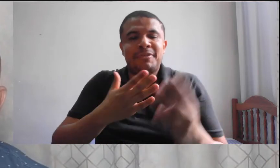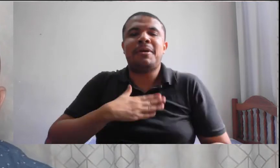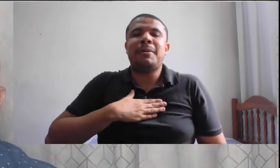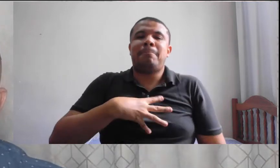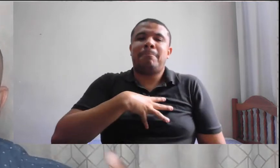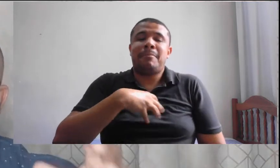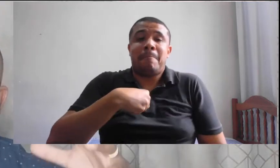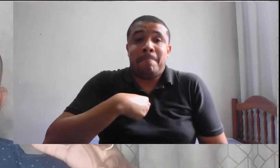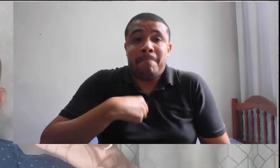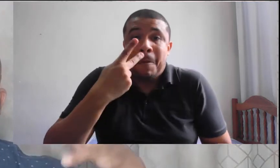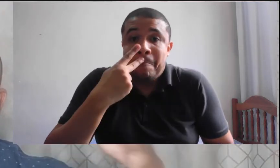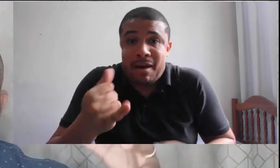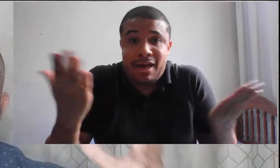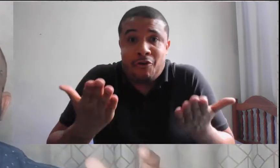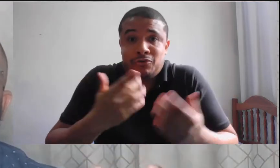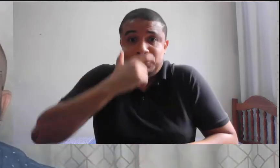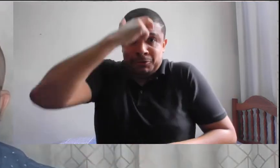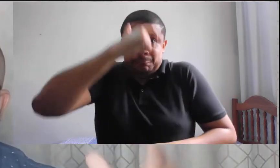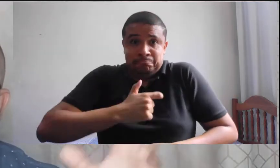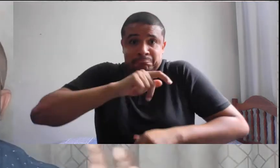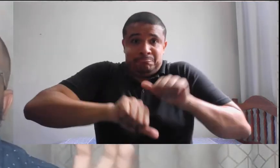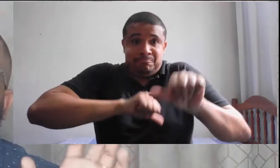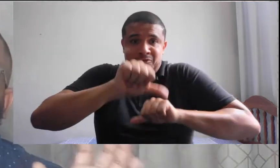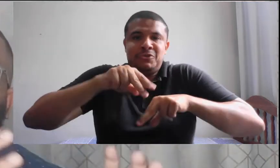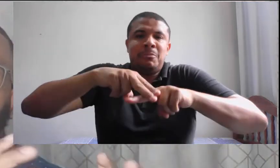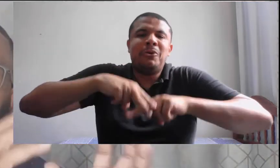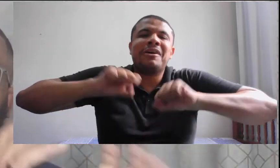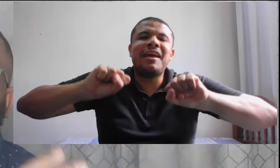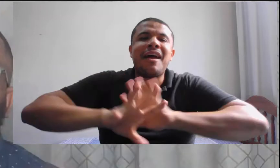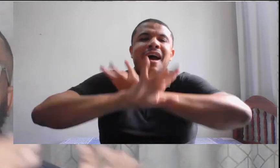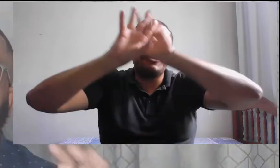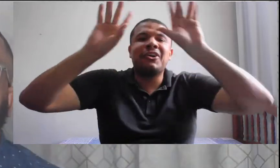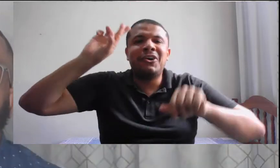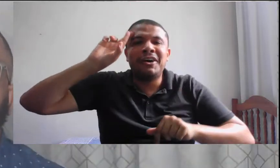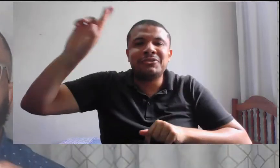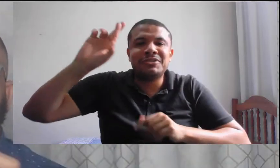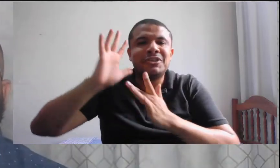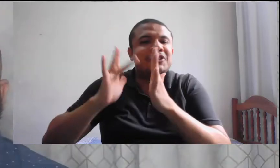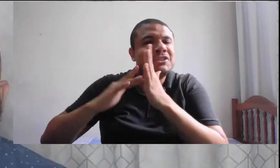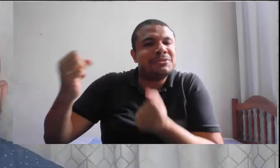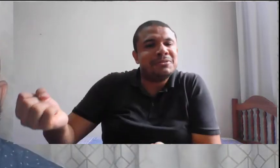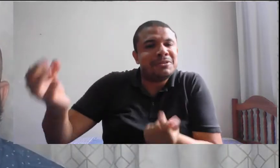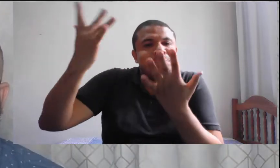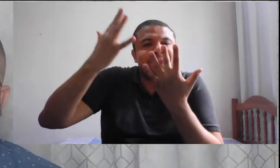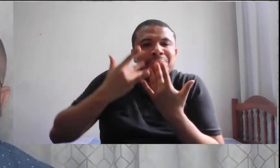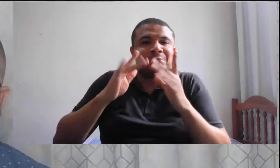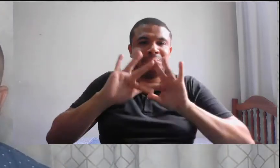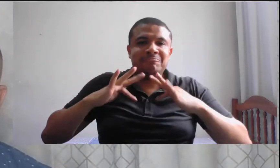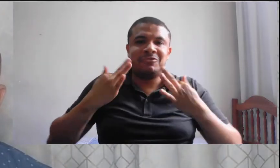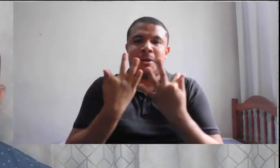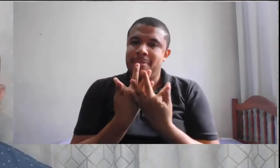Meu pai hoje é uma outra pessoa. Por quê? Porque a glória do Senhor é quem reina sobre a nossa